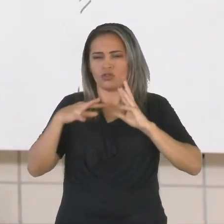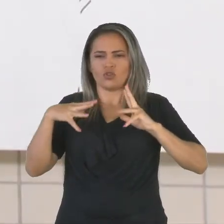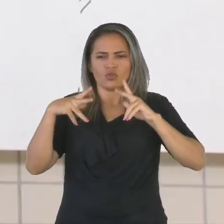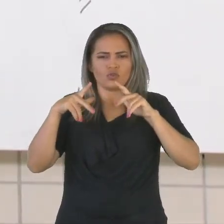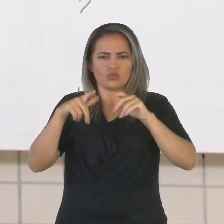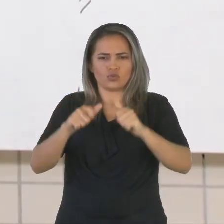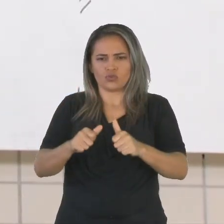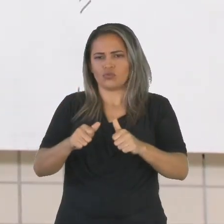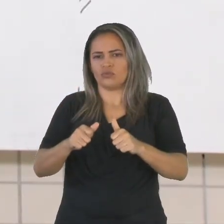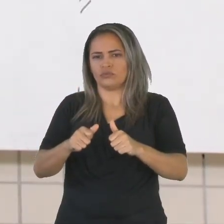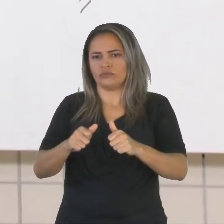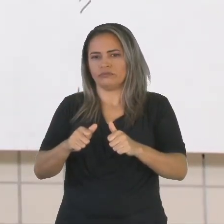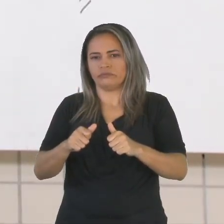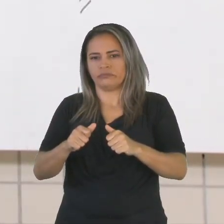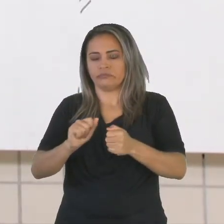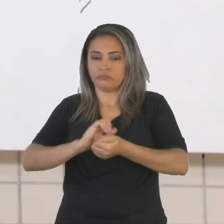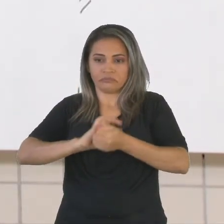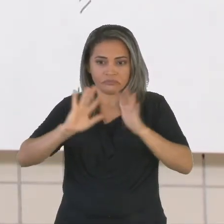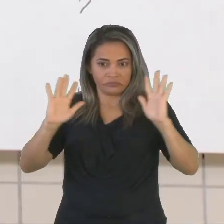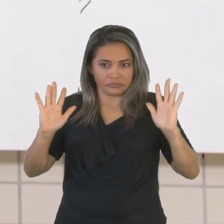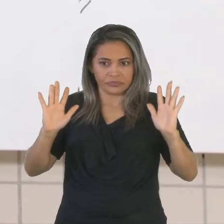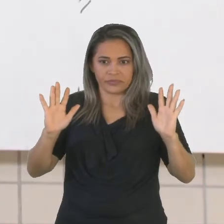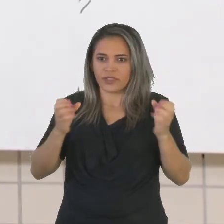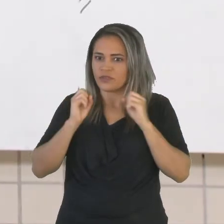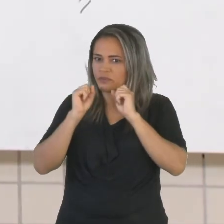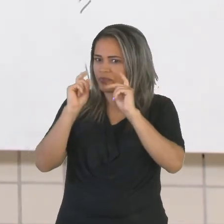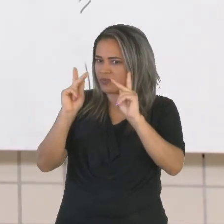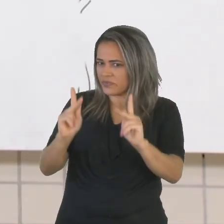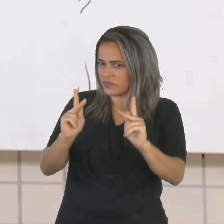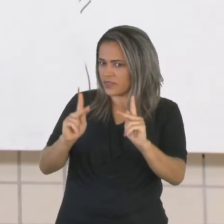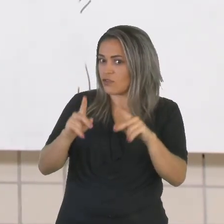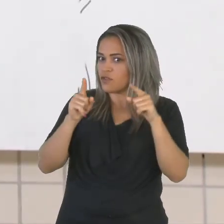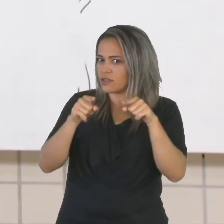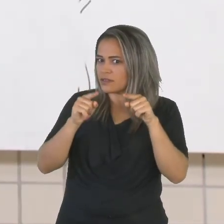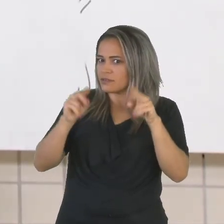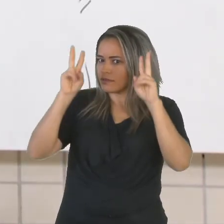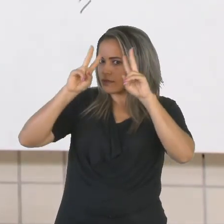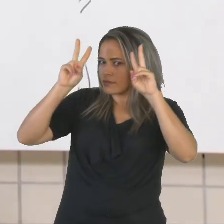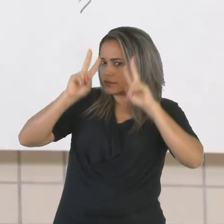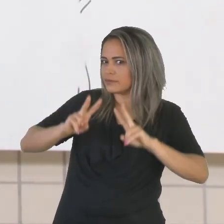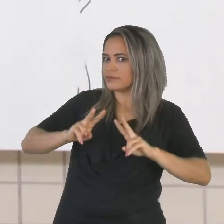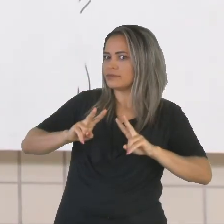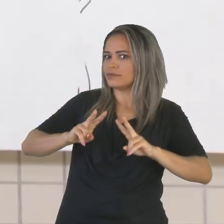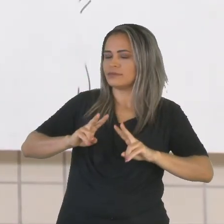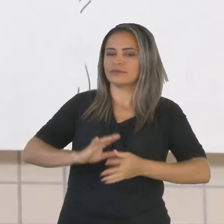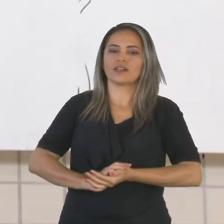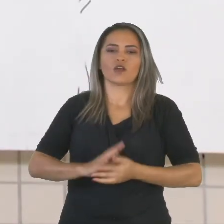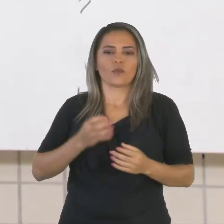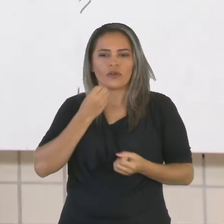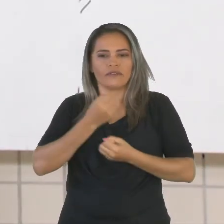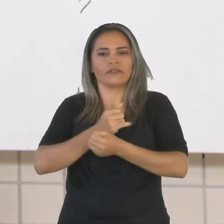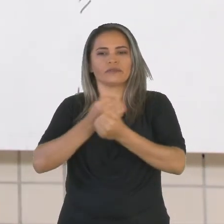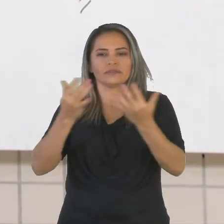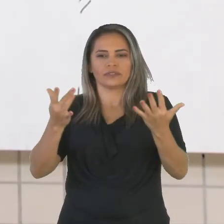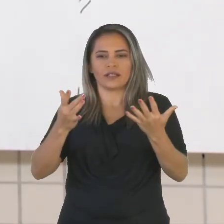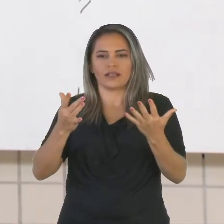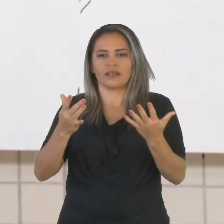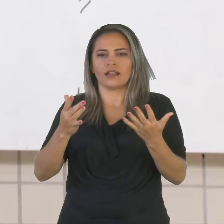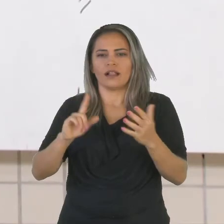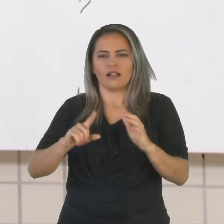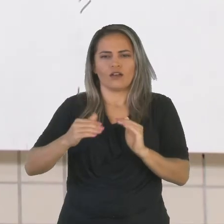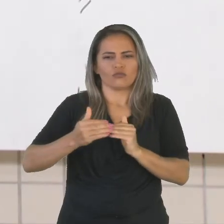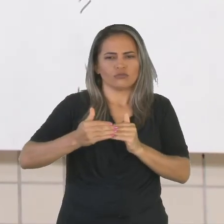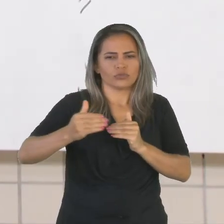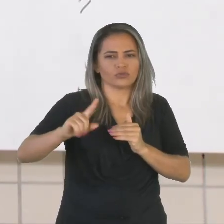superficial, né? Muito superficial, ok? Mas é uma questão de você se lembrar e manter isso fresco. Como eu disse para vocês, logo no comecinho do